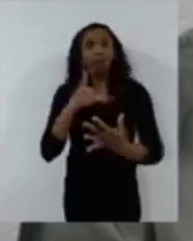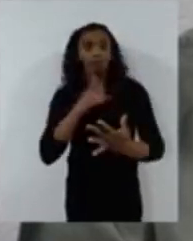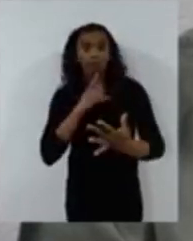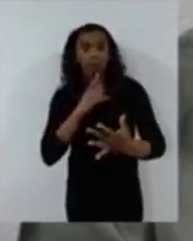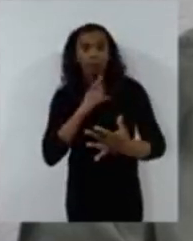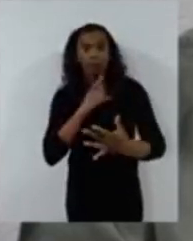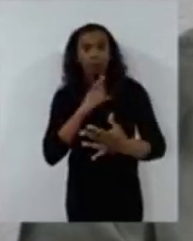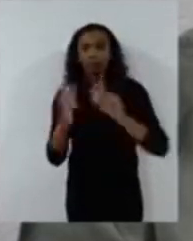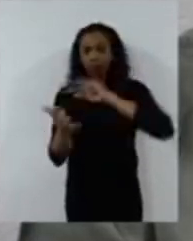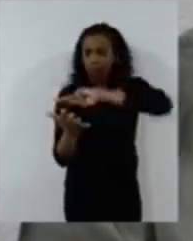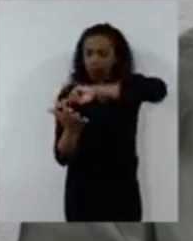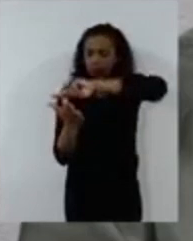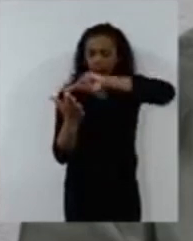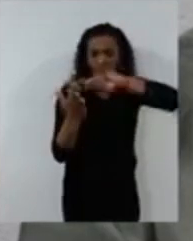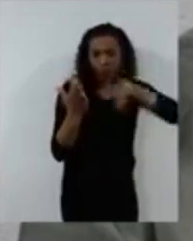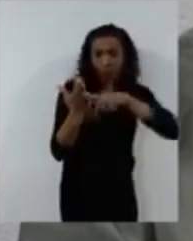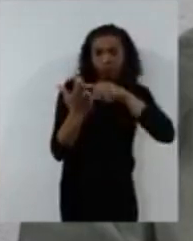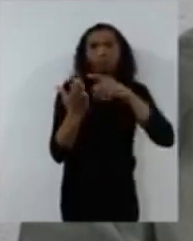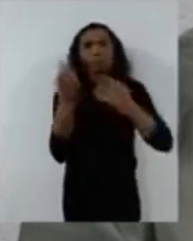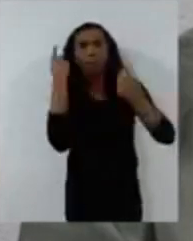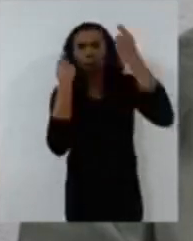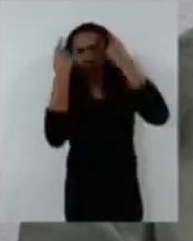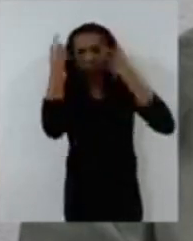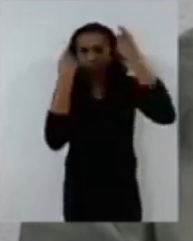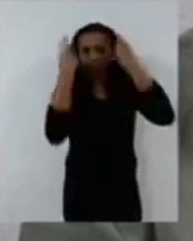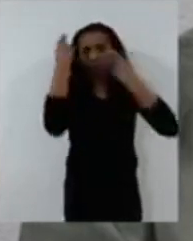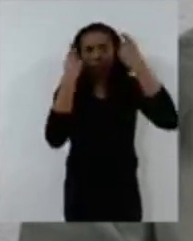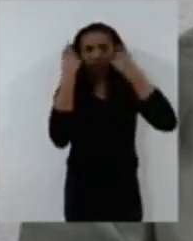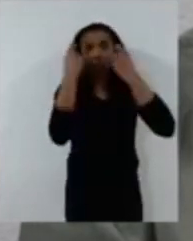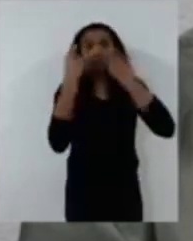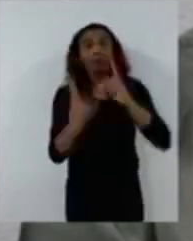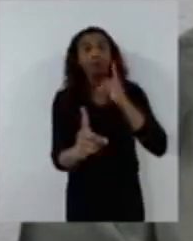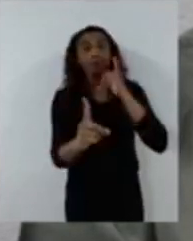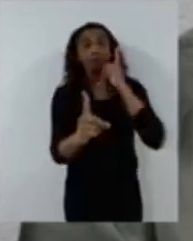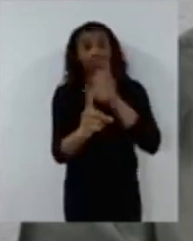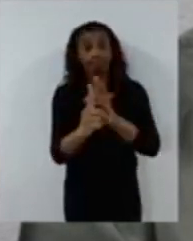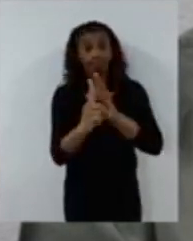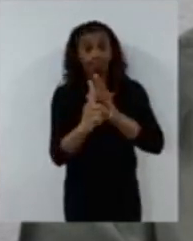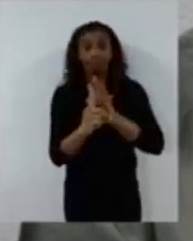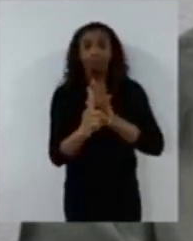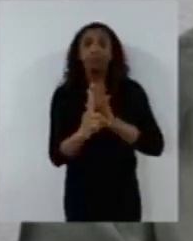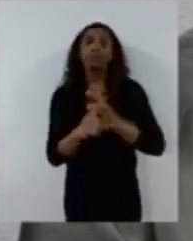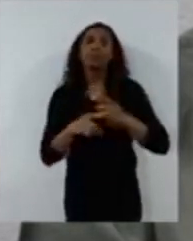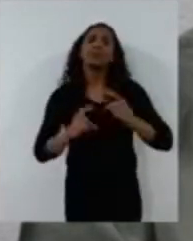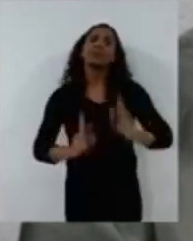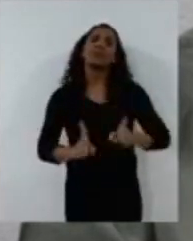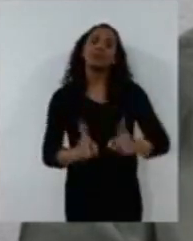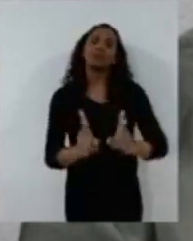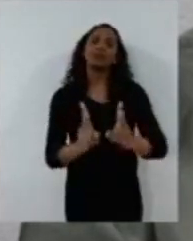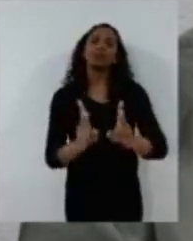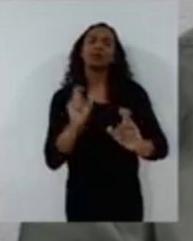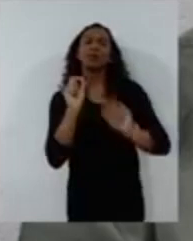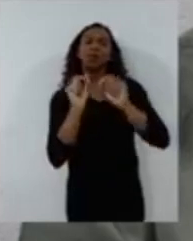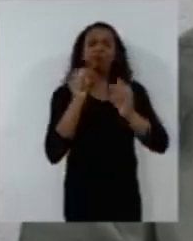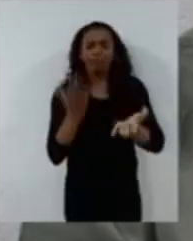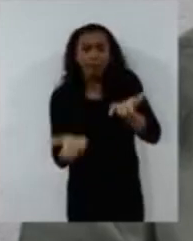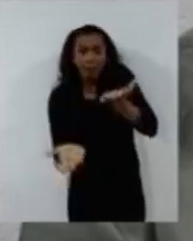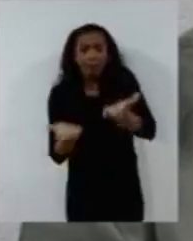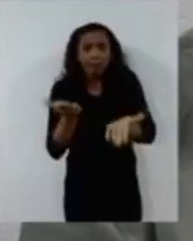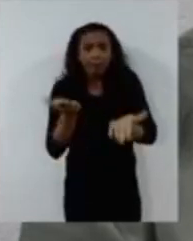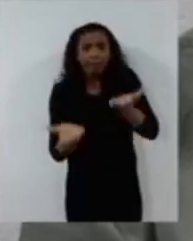dentre todas as suas preocupações, encontrar sempre o ponto de